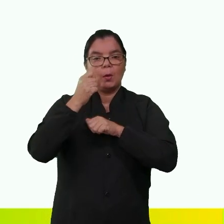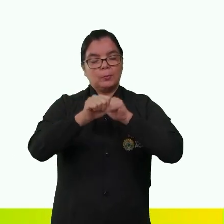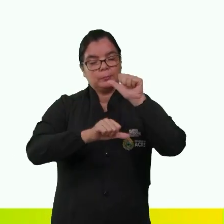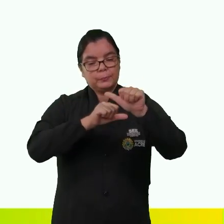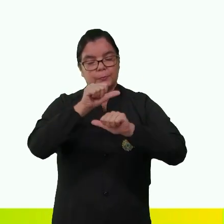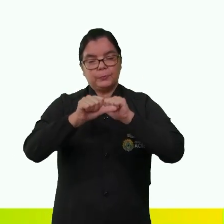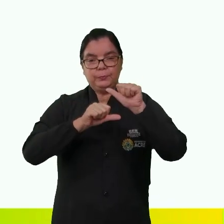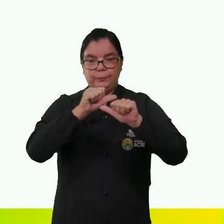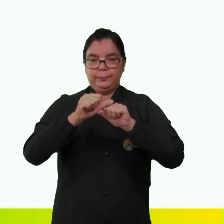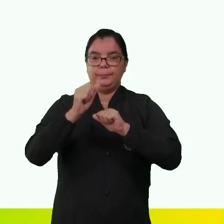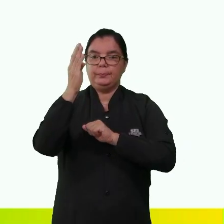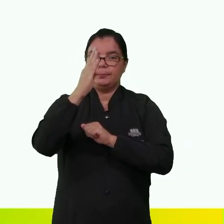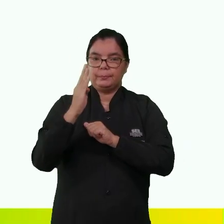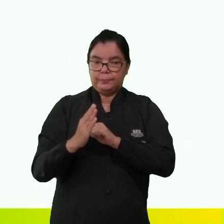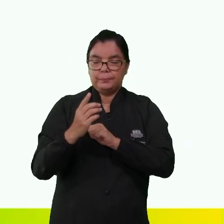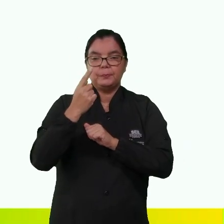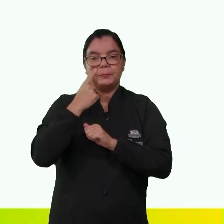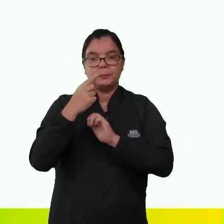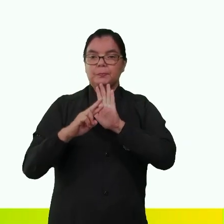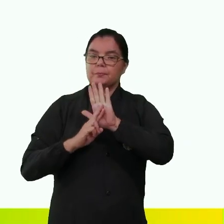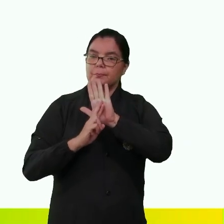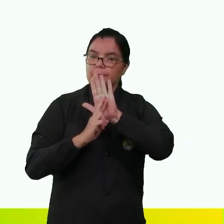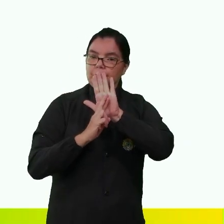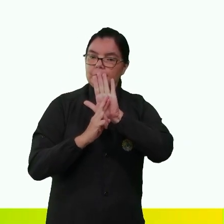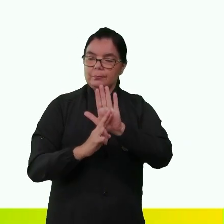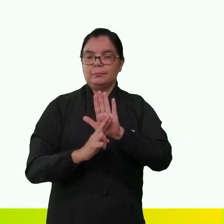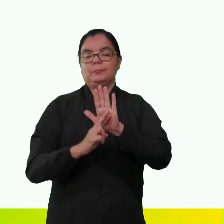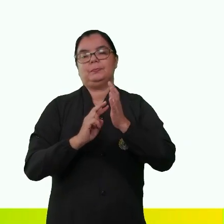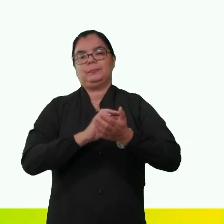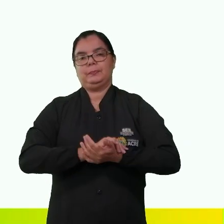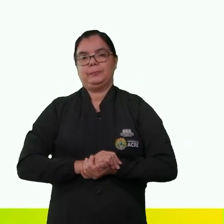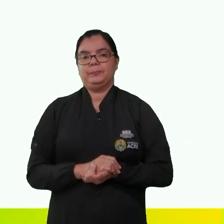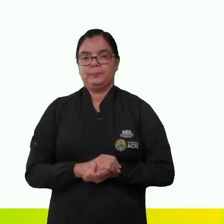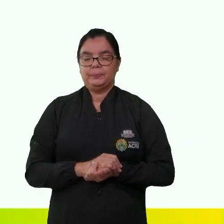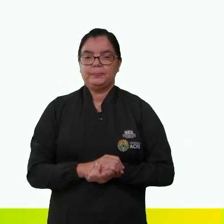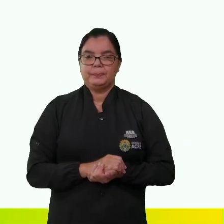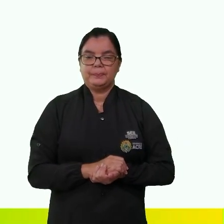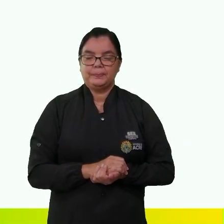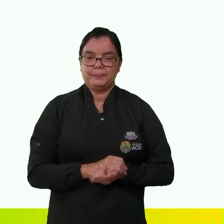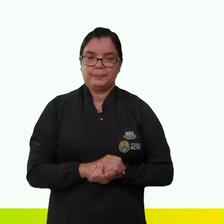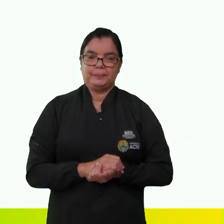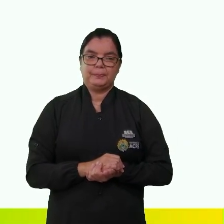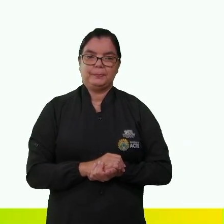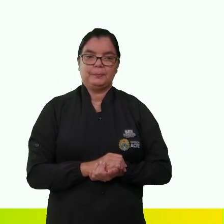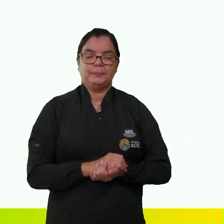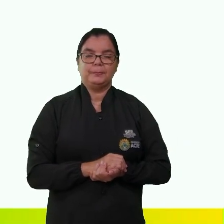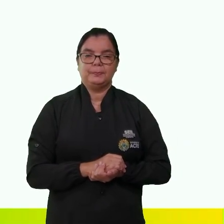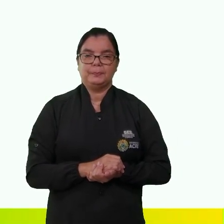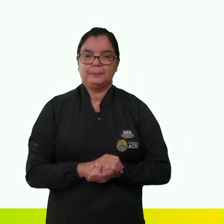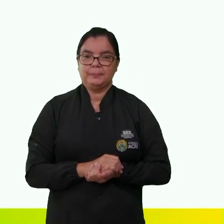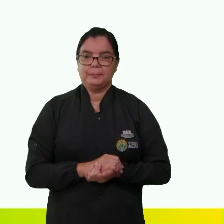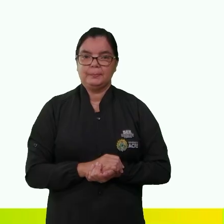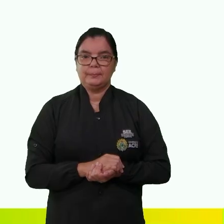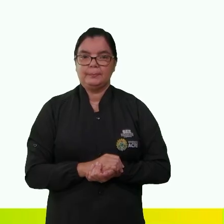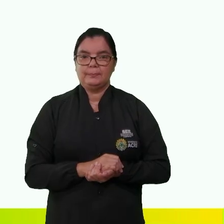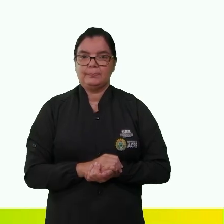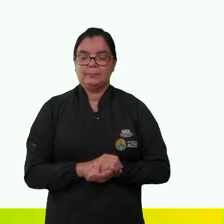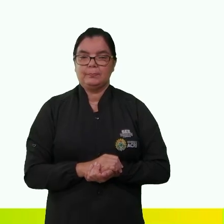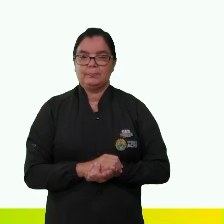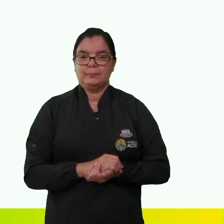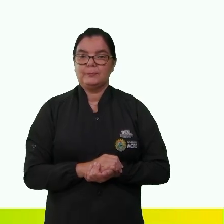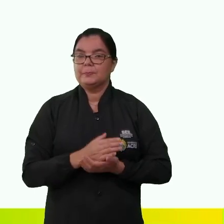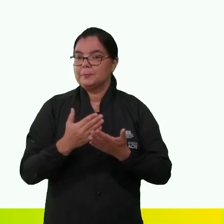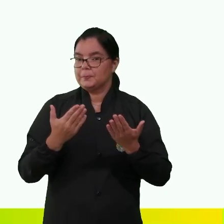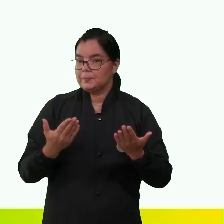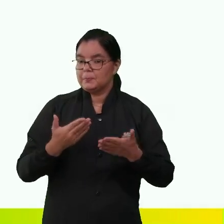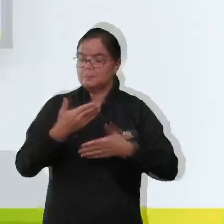brasileira reflete as transformações na forma como o Brasil se via e se representava.